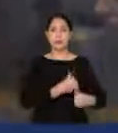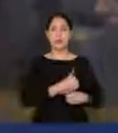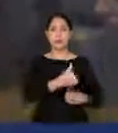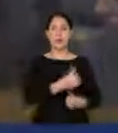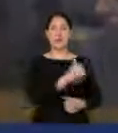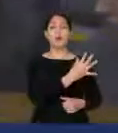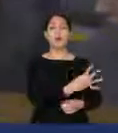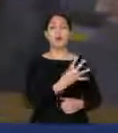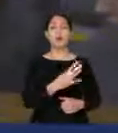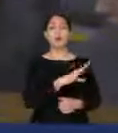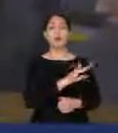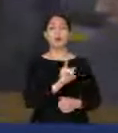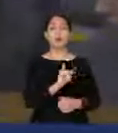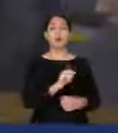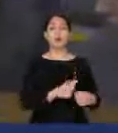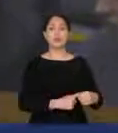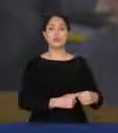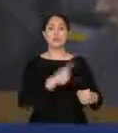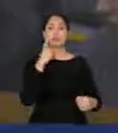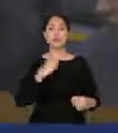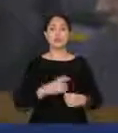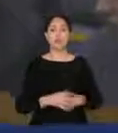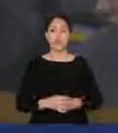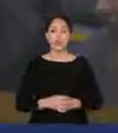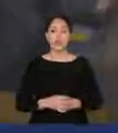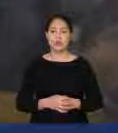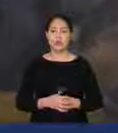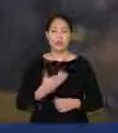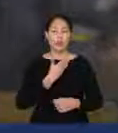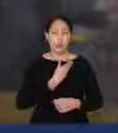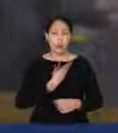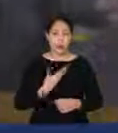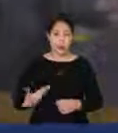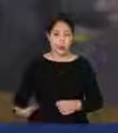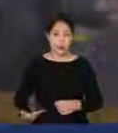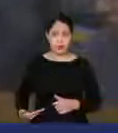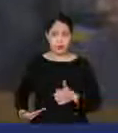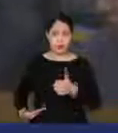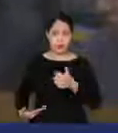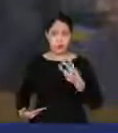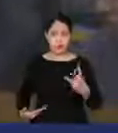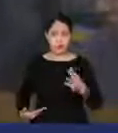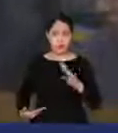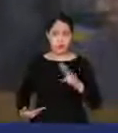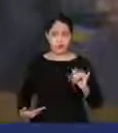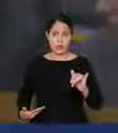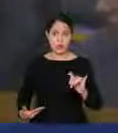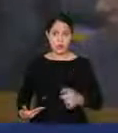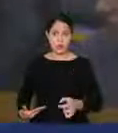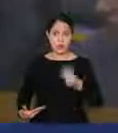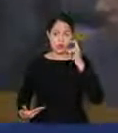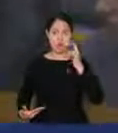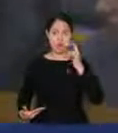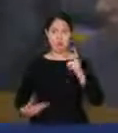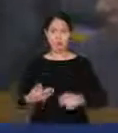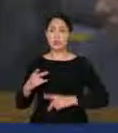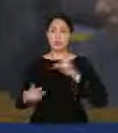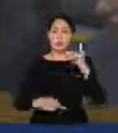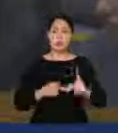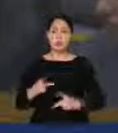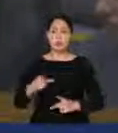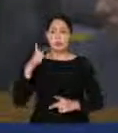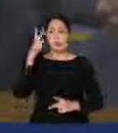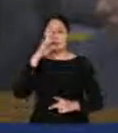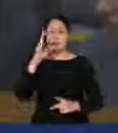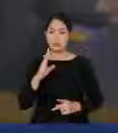o governo ter 13 bilhões de parte desses resultados em detrimento ao sacrifício do povo